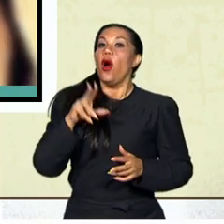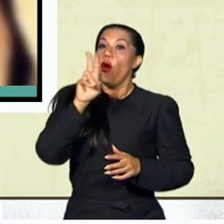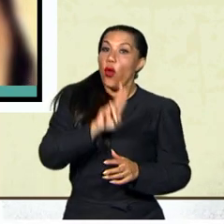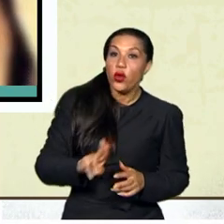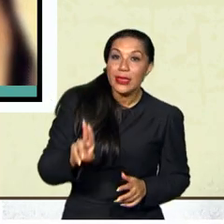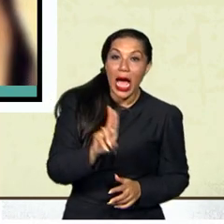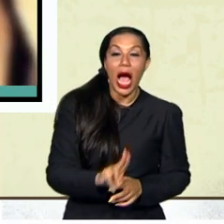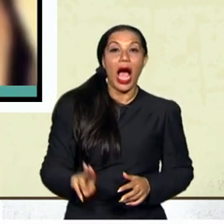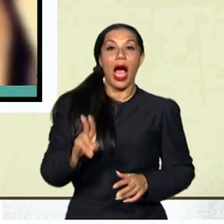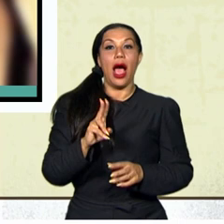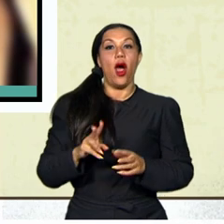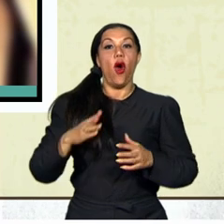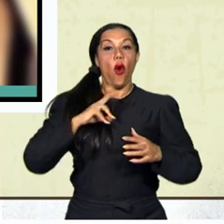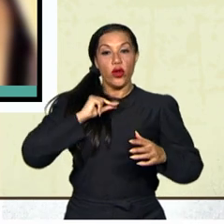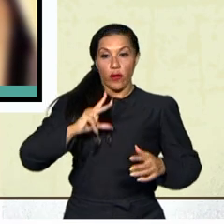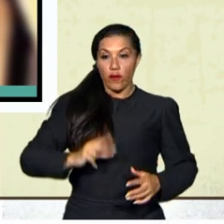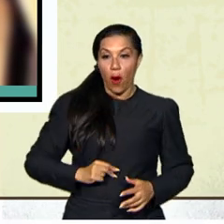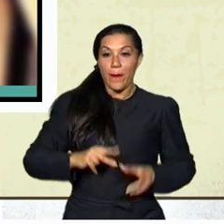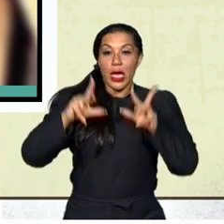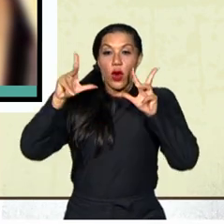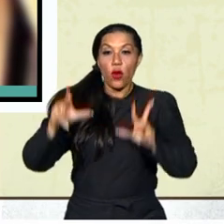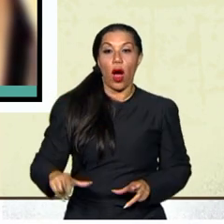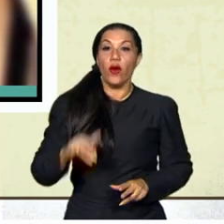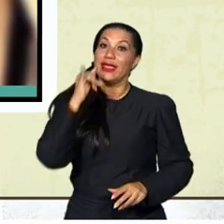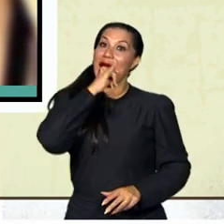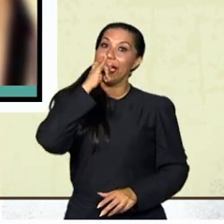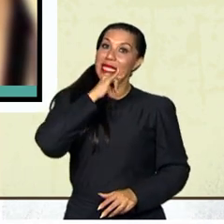o clube não poderia usar um uniforme igual